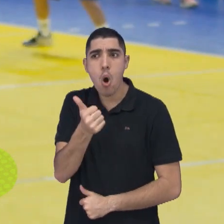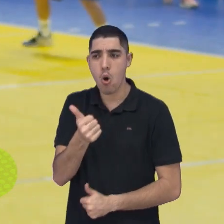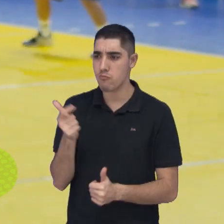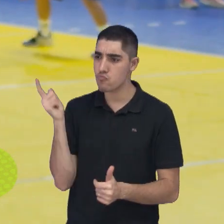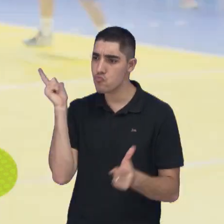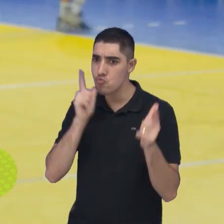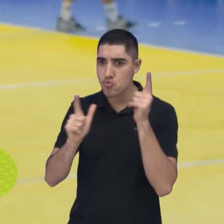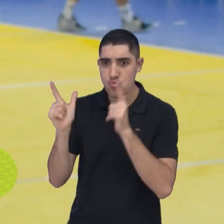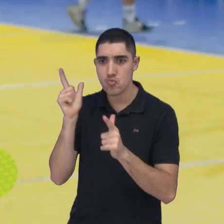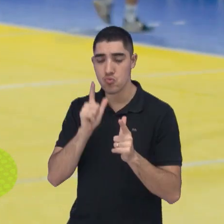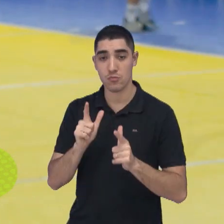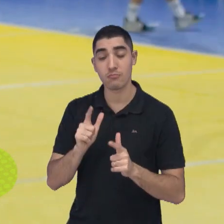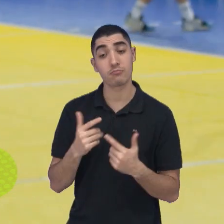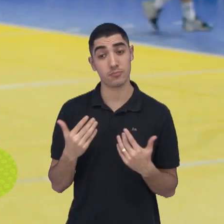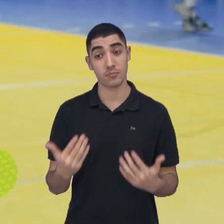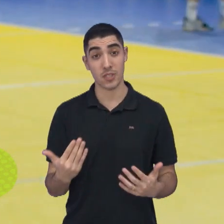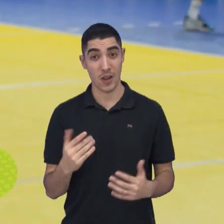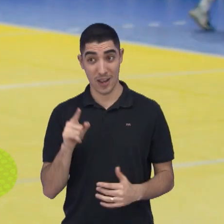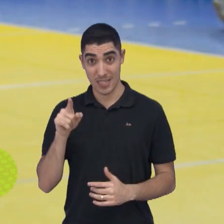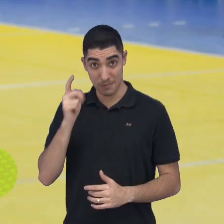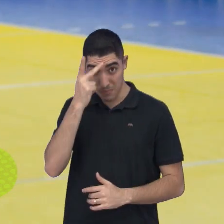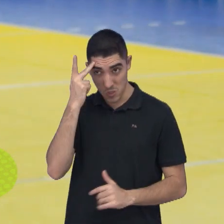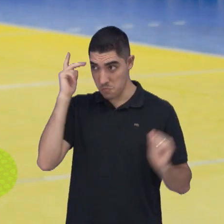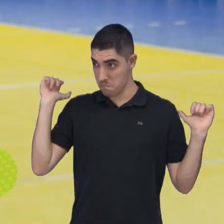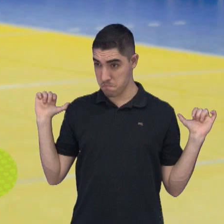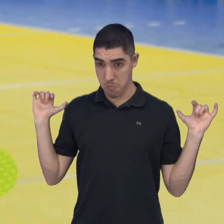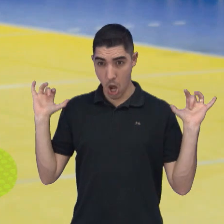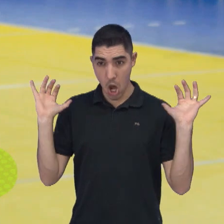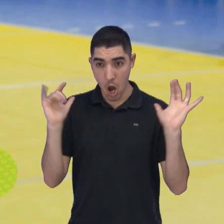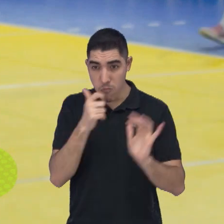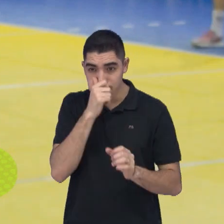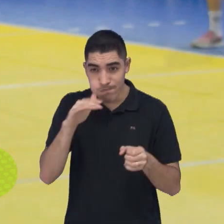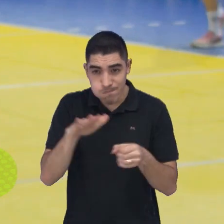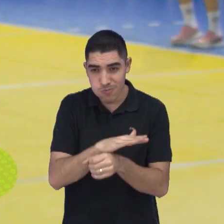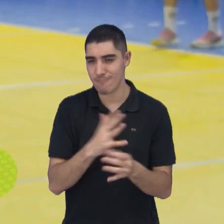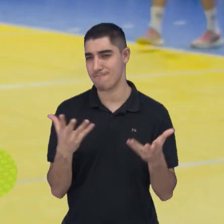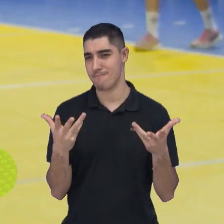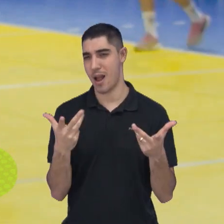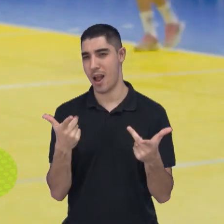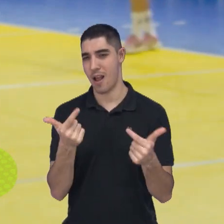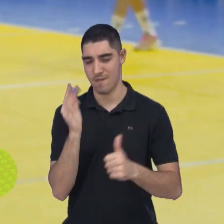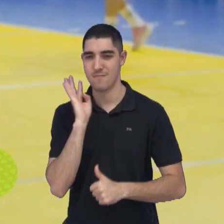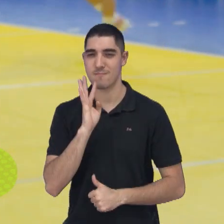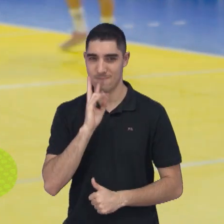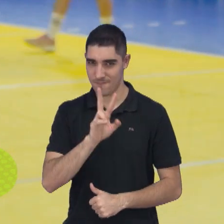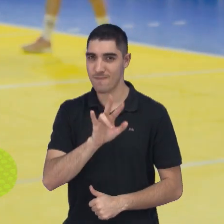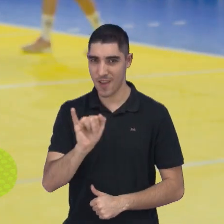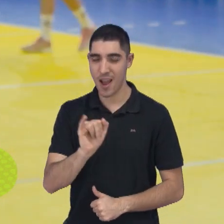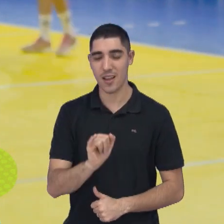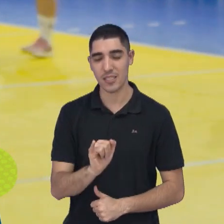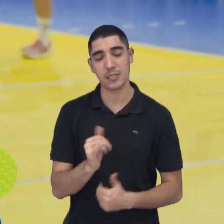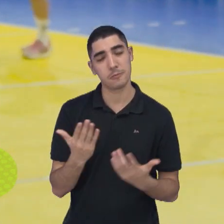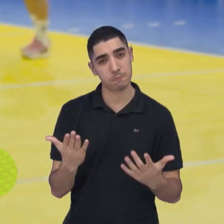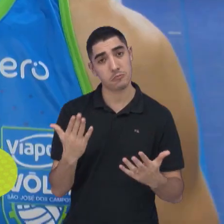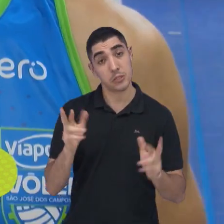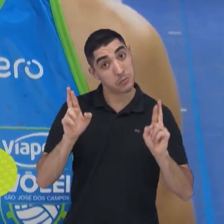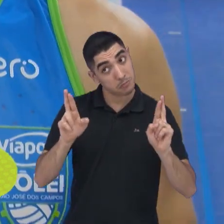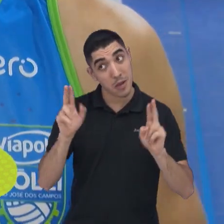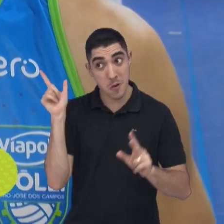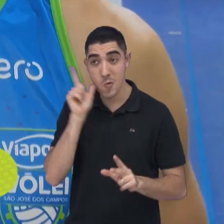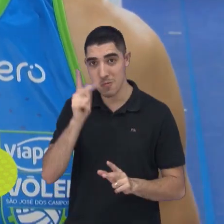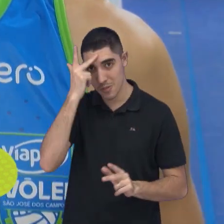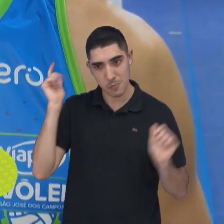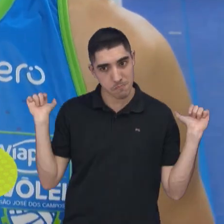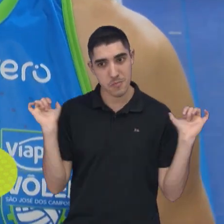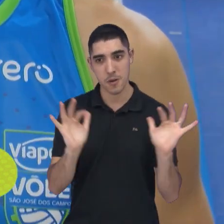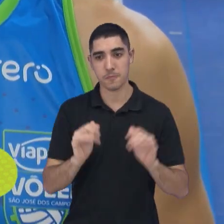grande espetáculo. Ver aquele ginásio cheio, acho que vai ser muito bonito, vai ser muito legal. E a gente espera que isso se realize, né? Não